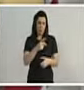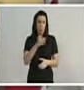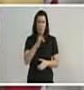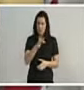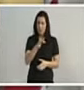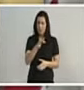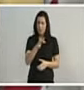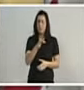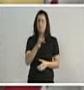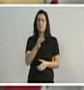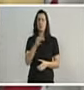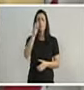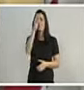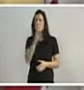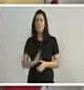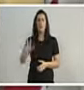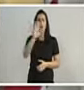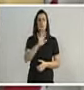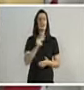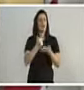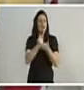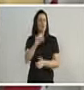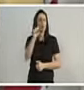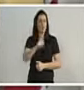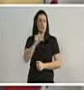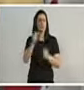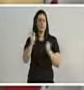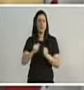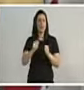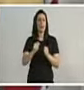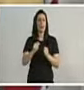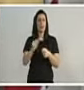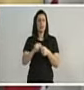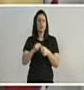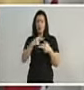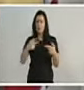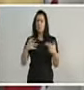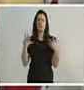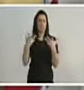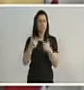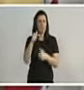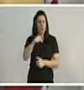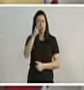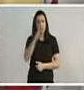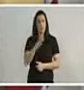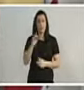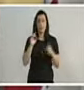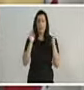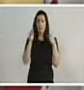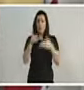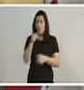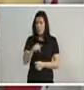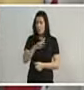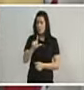pedro beto tribess deu a sua contribuição para que fosse possível a realização de muitas coisas em nosso país e focando aqui em nossa cidade